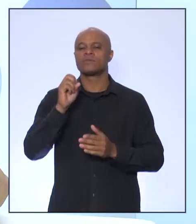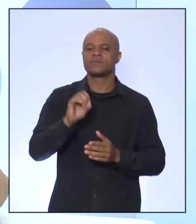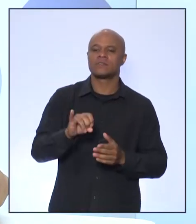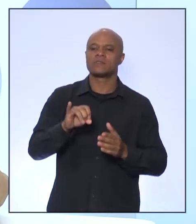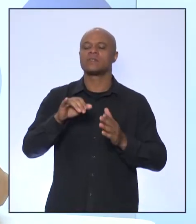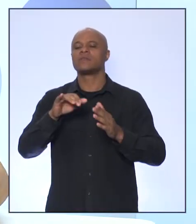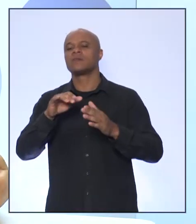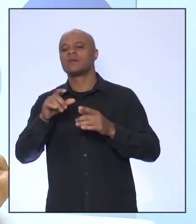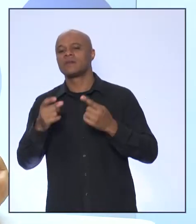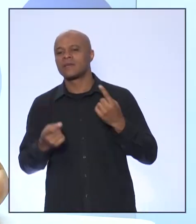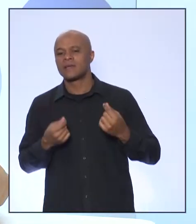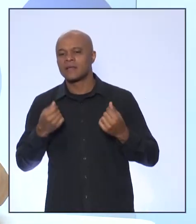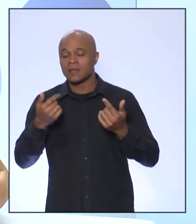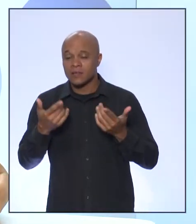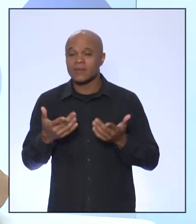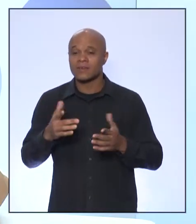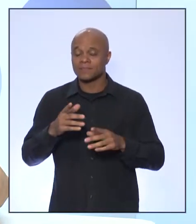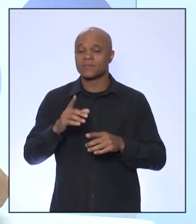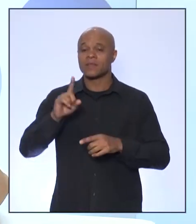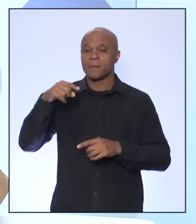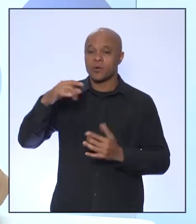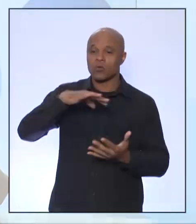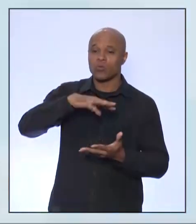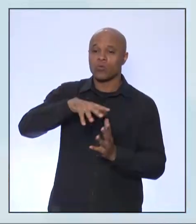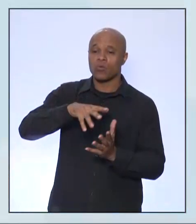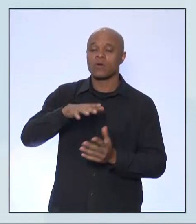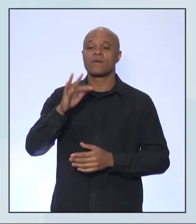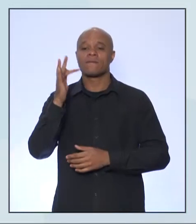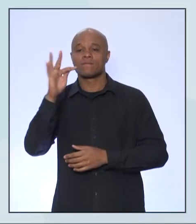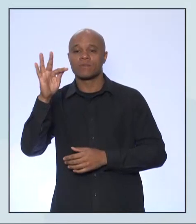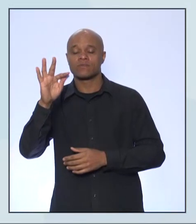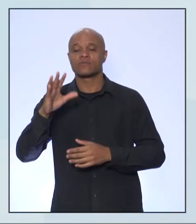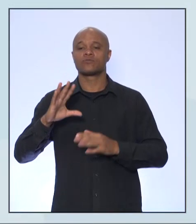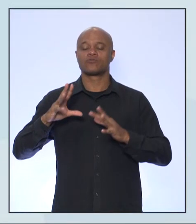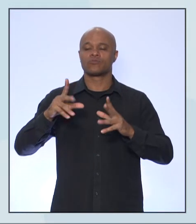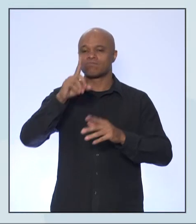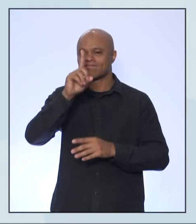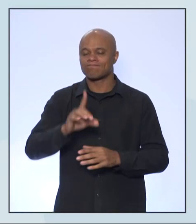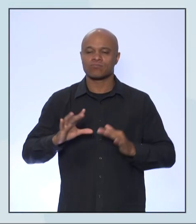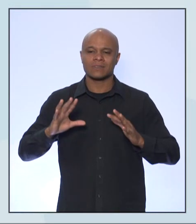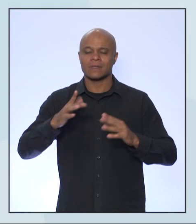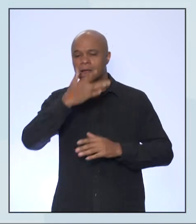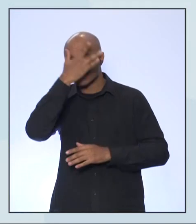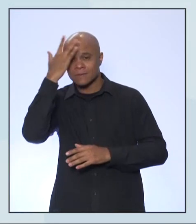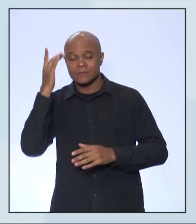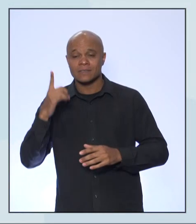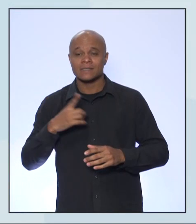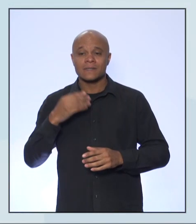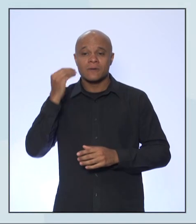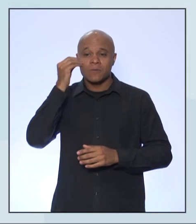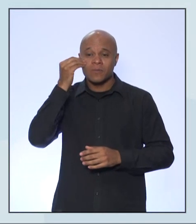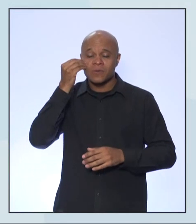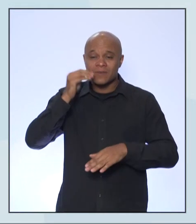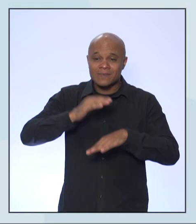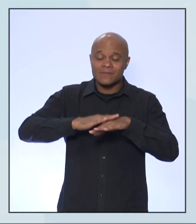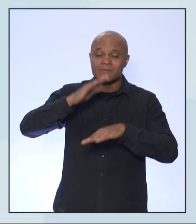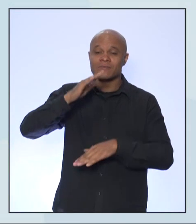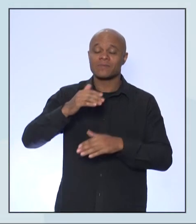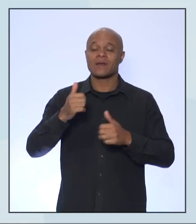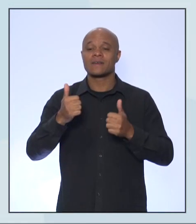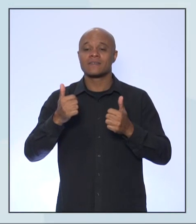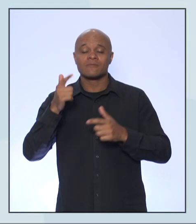Revolução Francesa, com o estabelecimento dos direitos universais, o homem ele passa a ter mais oportunidades de ascensão